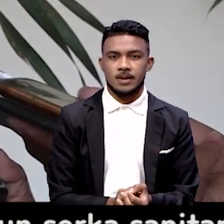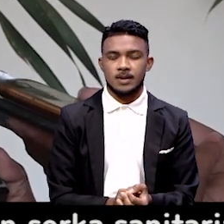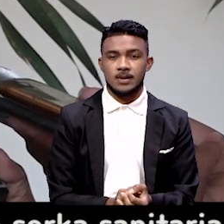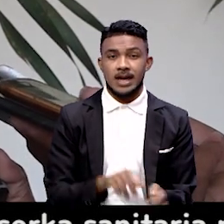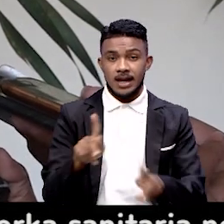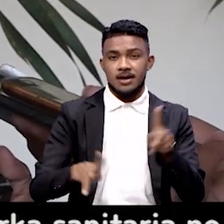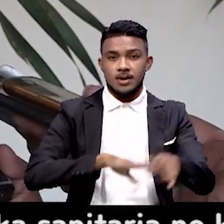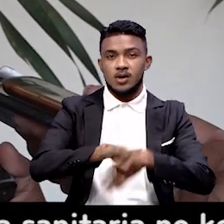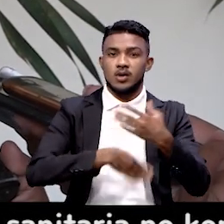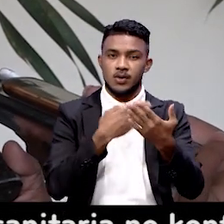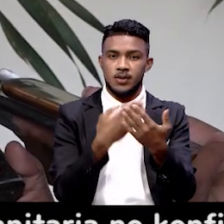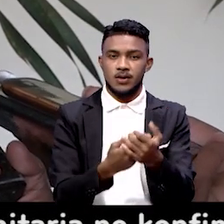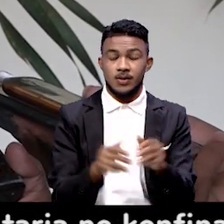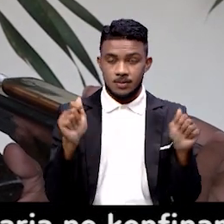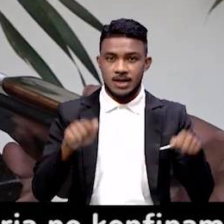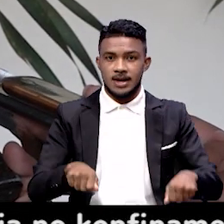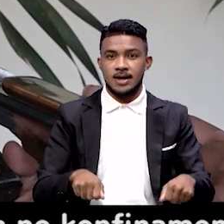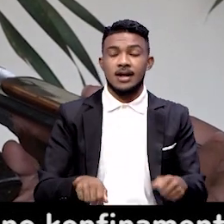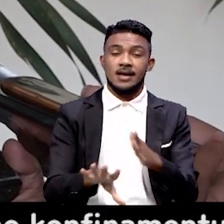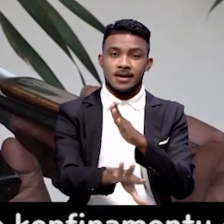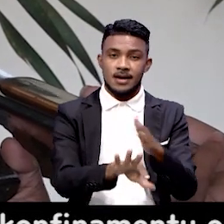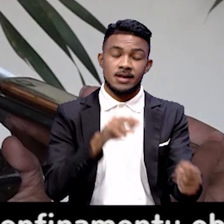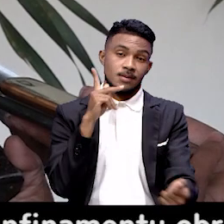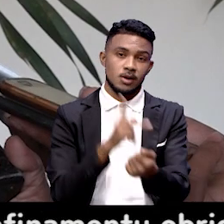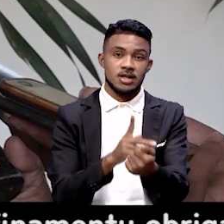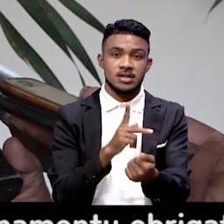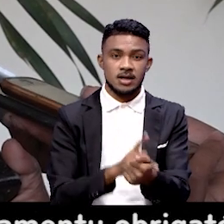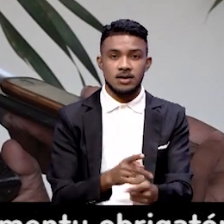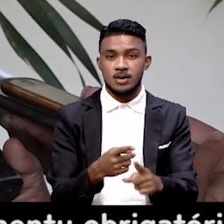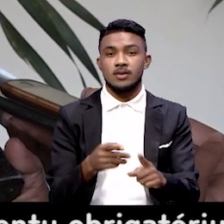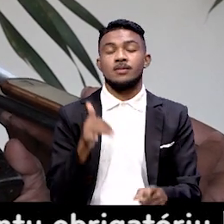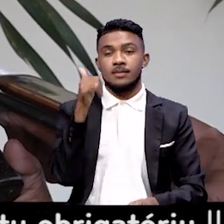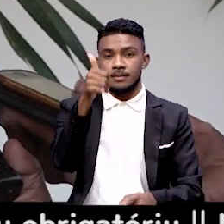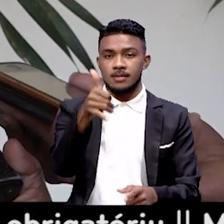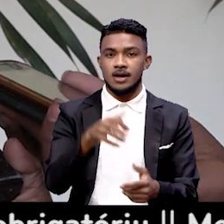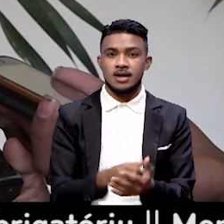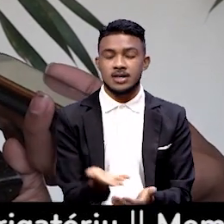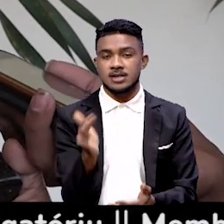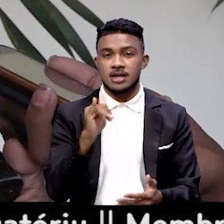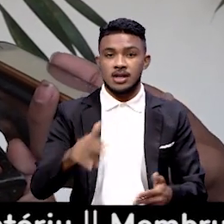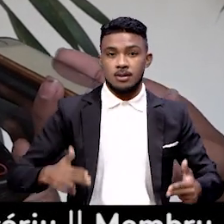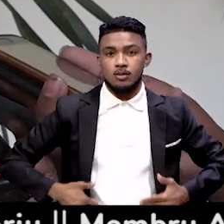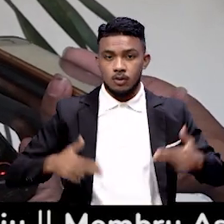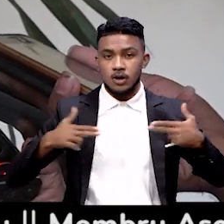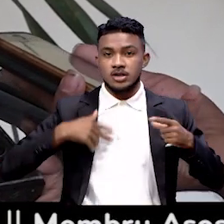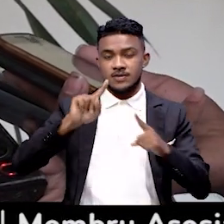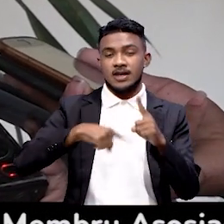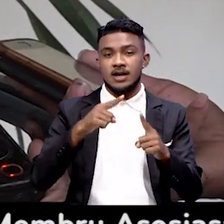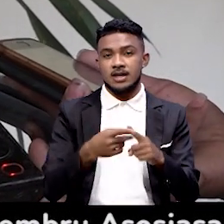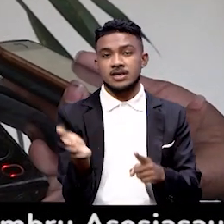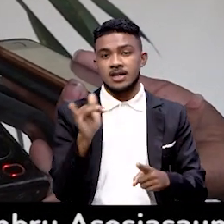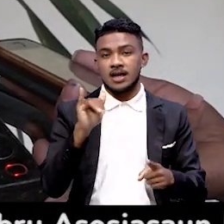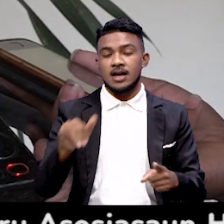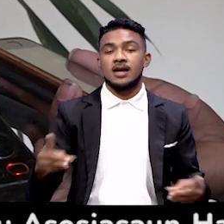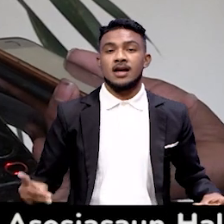emo todo bel hetam proteção ba sira ni amores ba hira sira